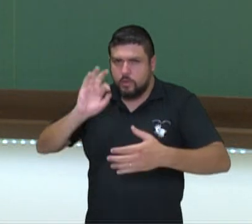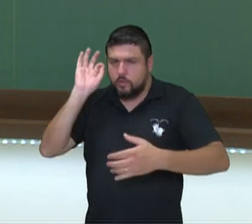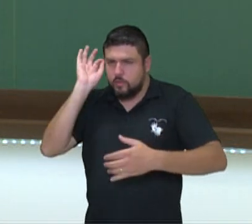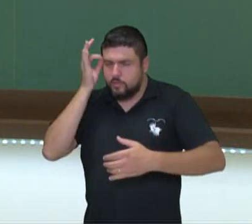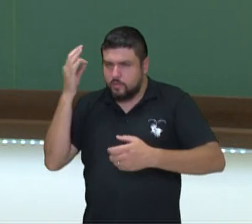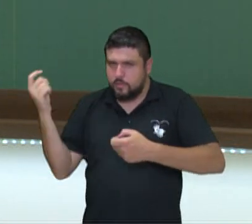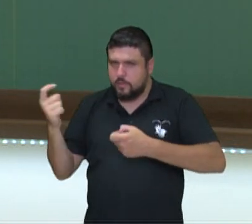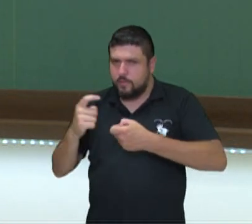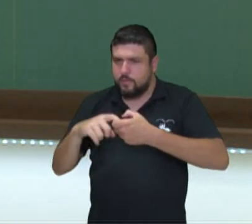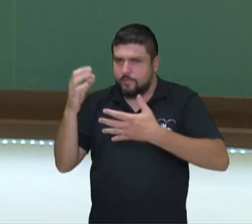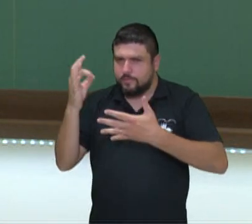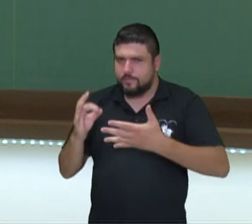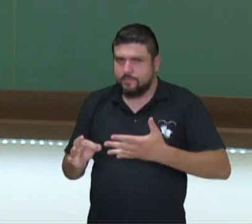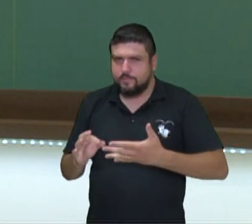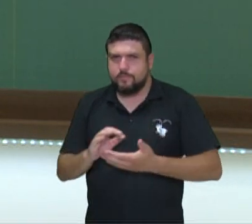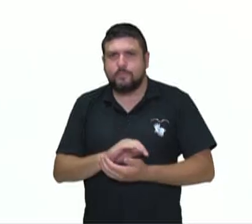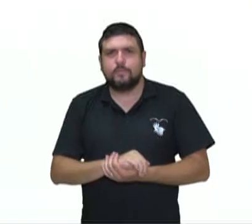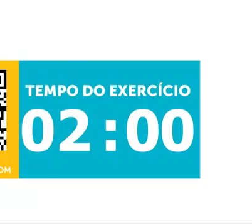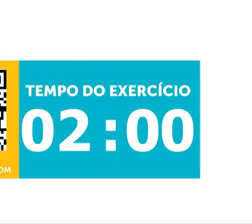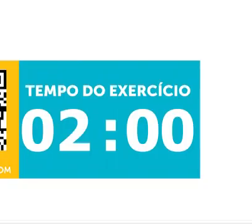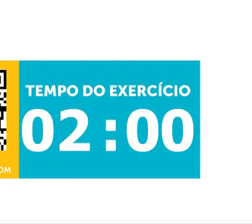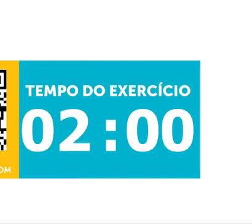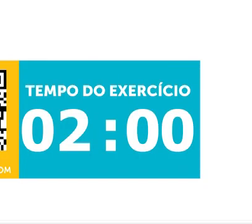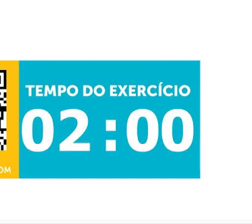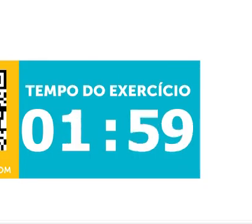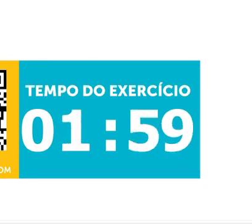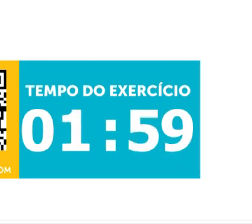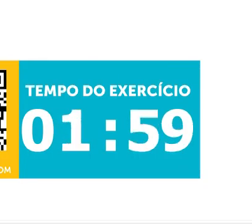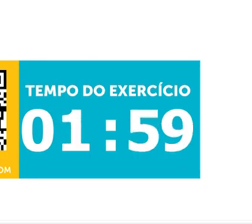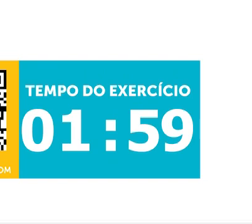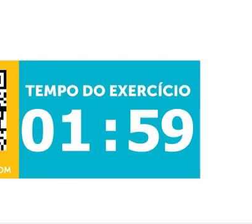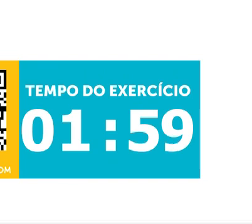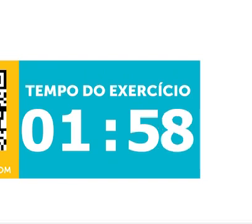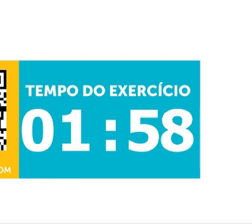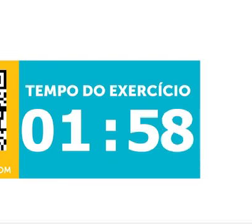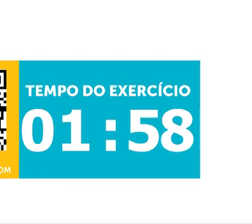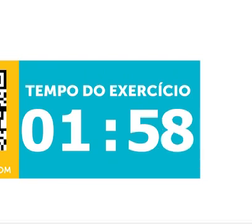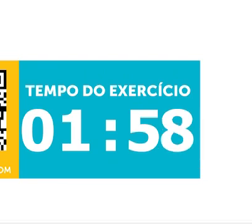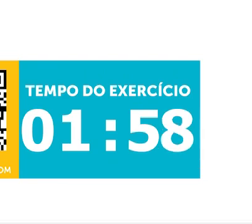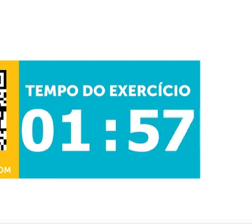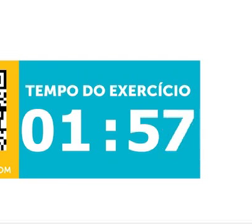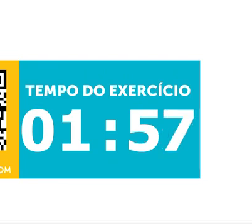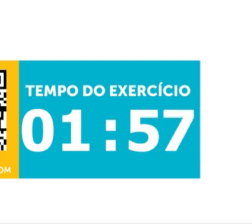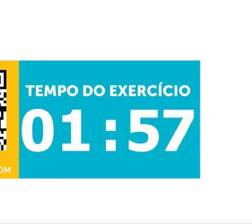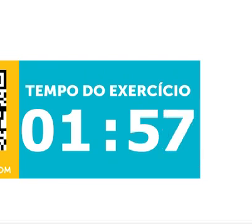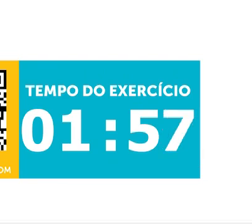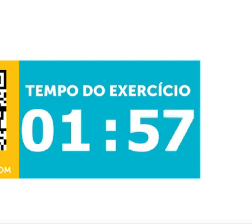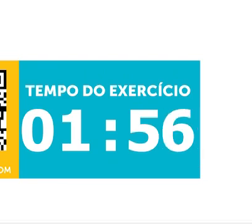já corrige o que você fez.